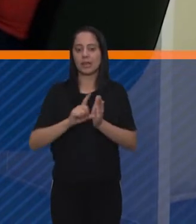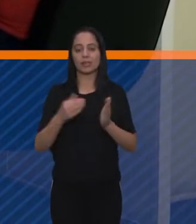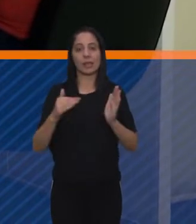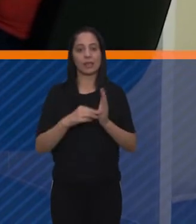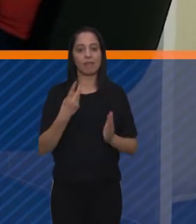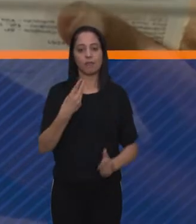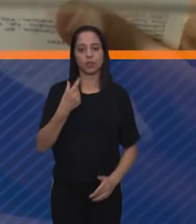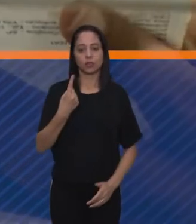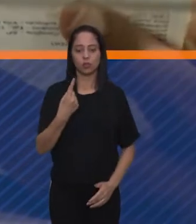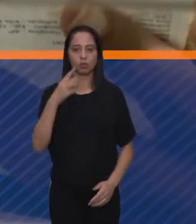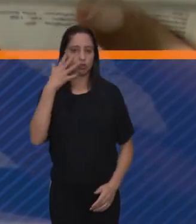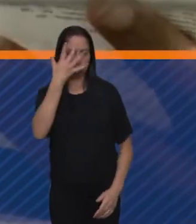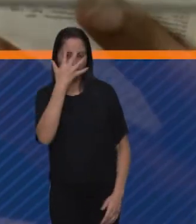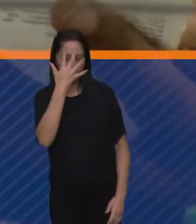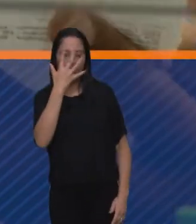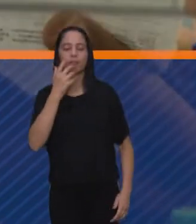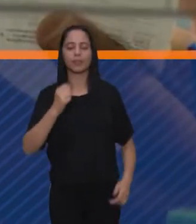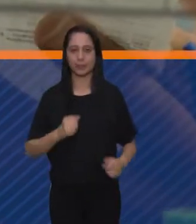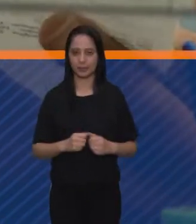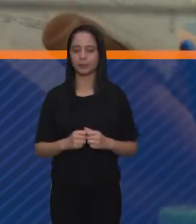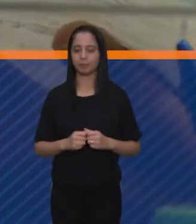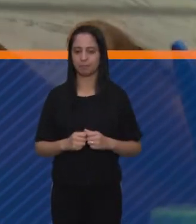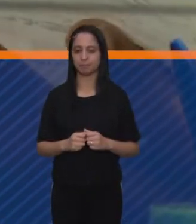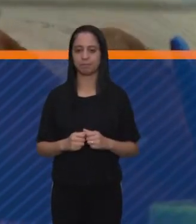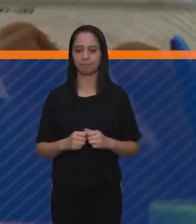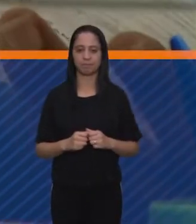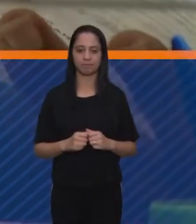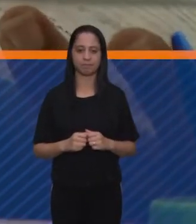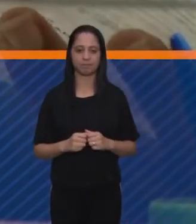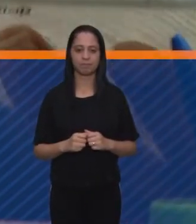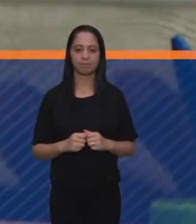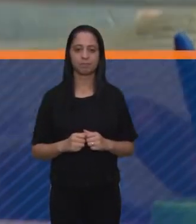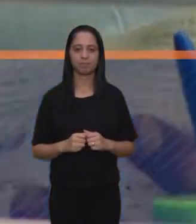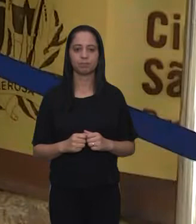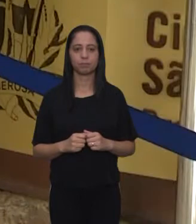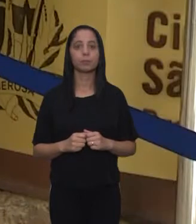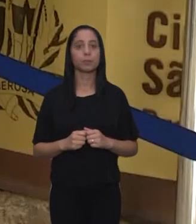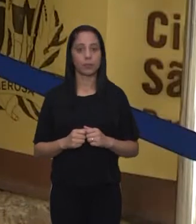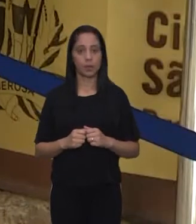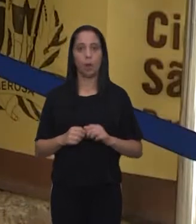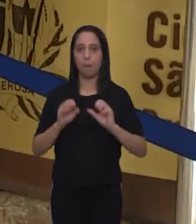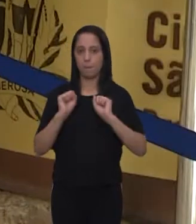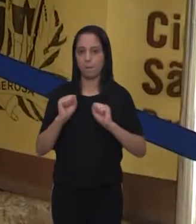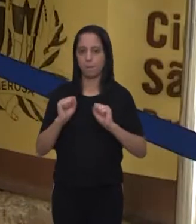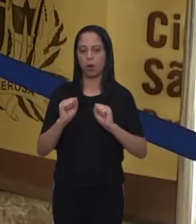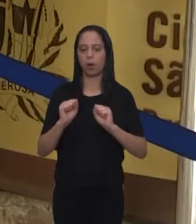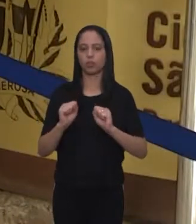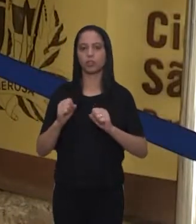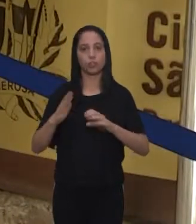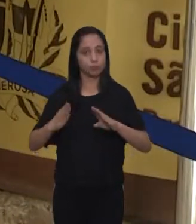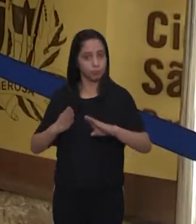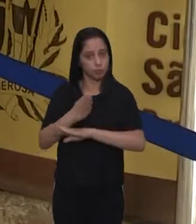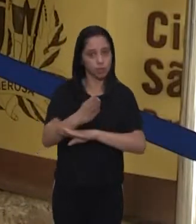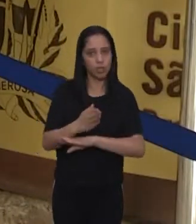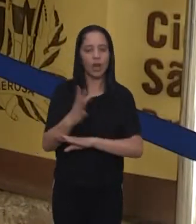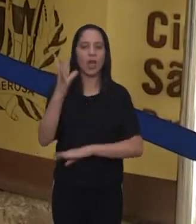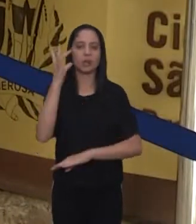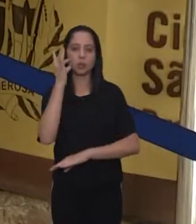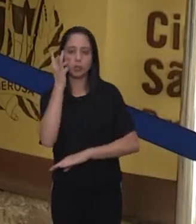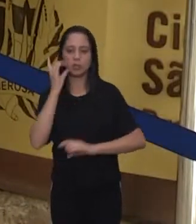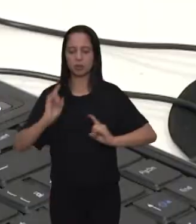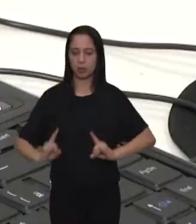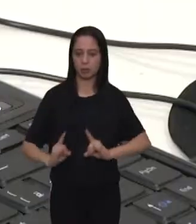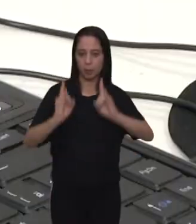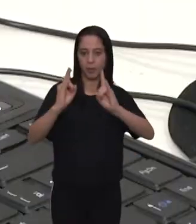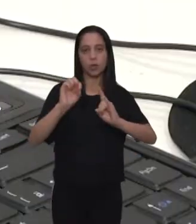dia21 de Fevereiro mesma data do vencimento da primeira parcela do IPTU o pedido pode ser feito diretamente no